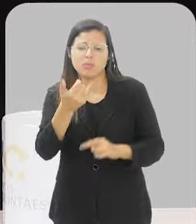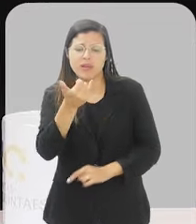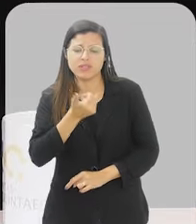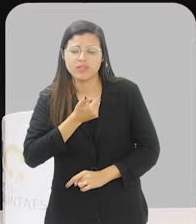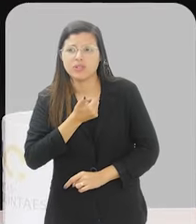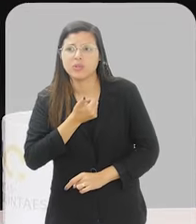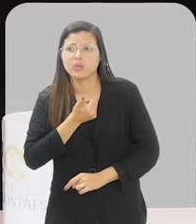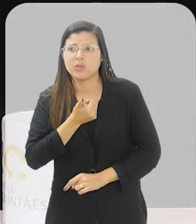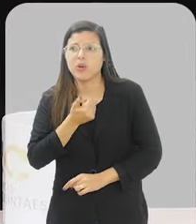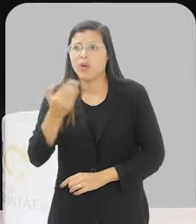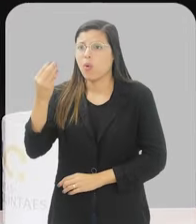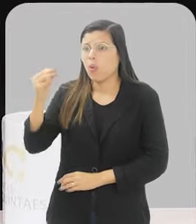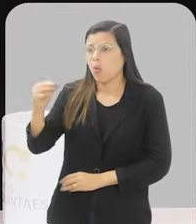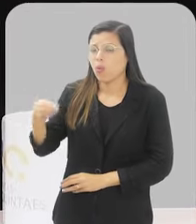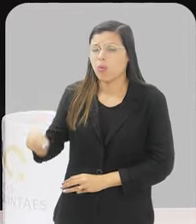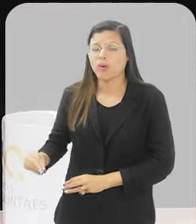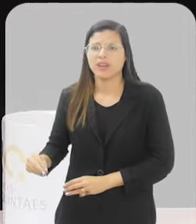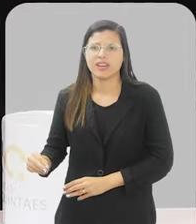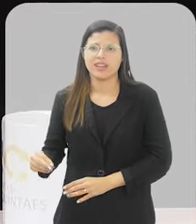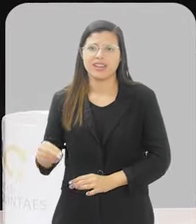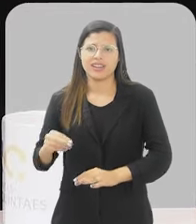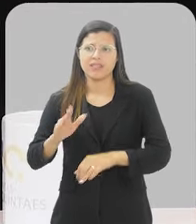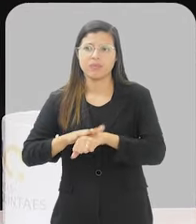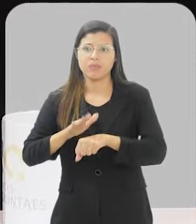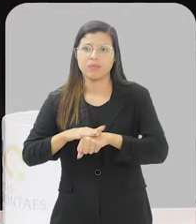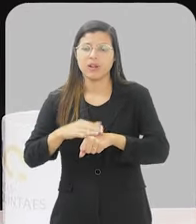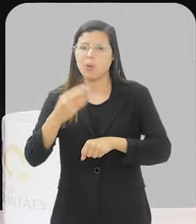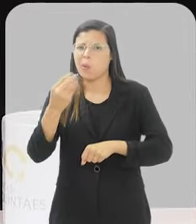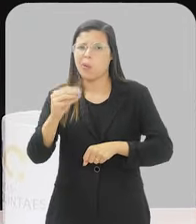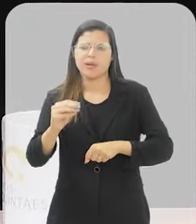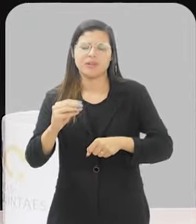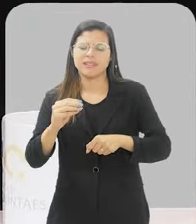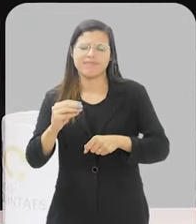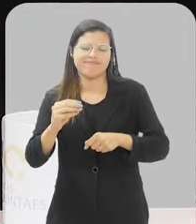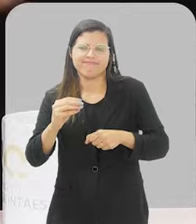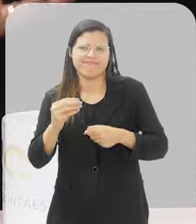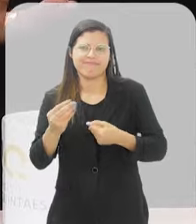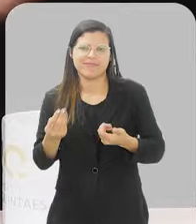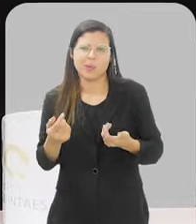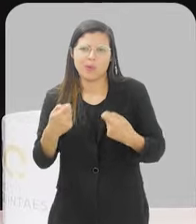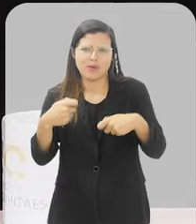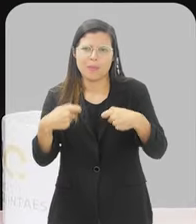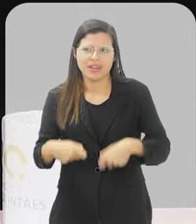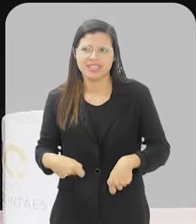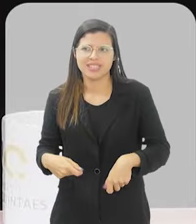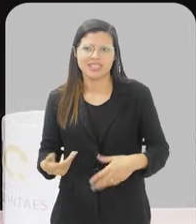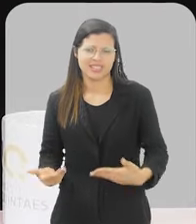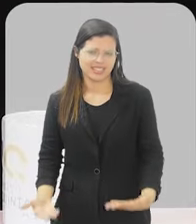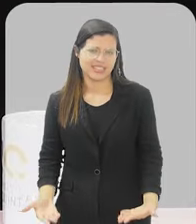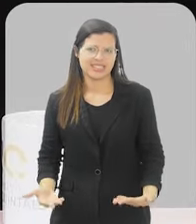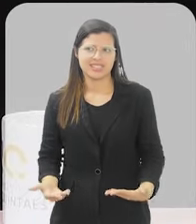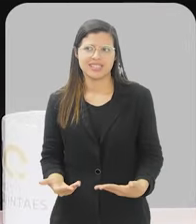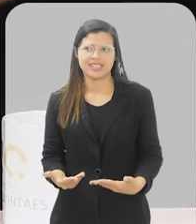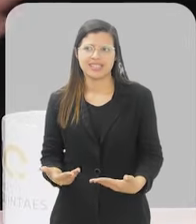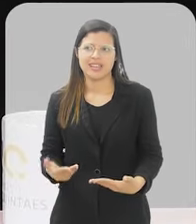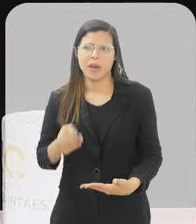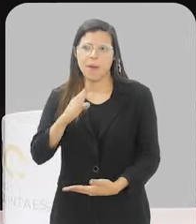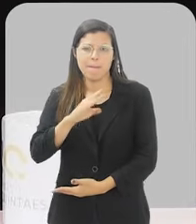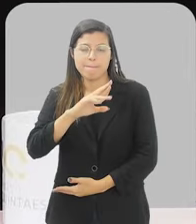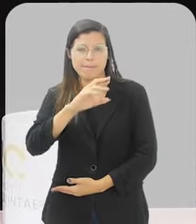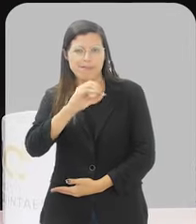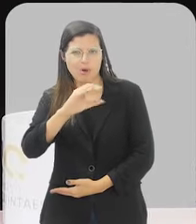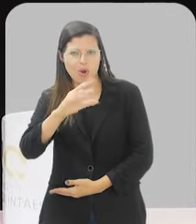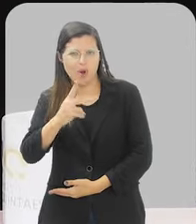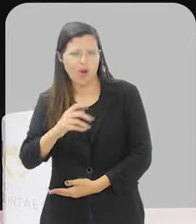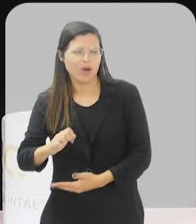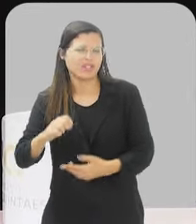falou comigo? Você traria mais pedraria, eu colocaria. Só que ele vai e começa a colocar onde nem precisa. Pedra em cima de pedra. E assim